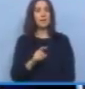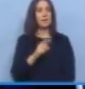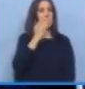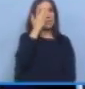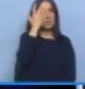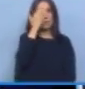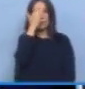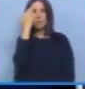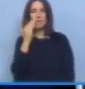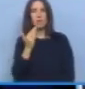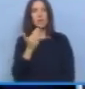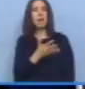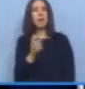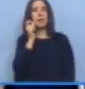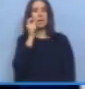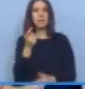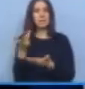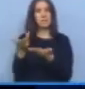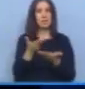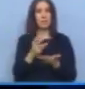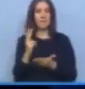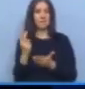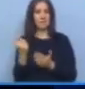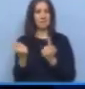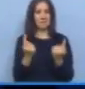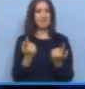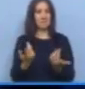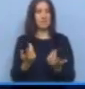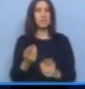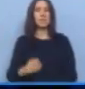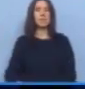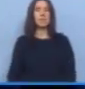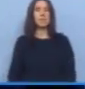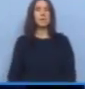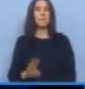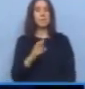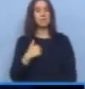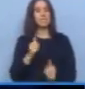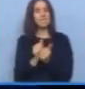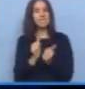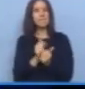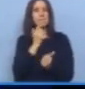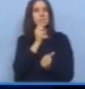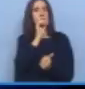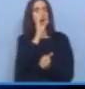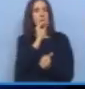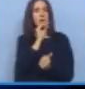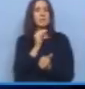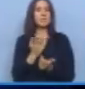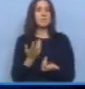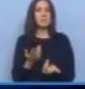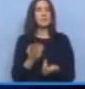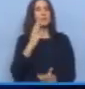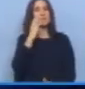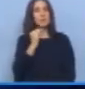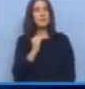dificuldade está em quem recebe, dos dois lados. Mas vou acompanhando e percebendo que eu